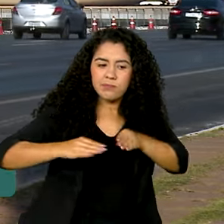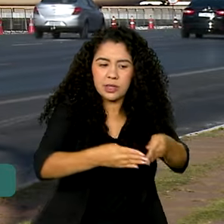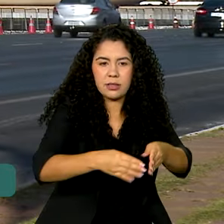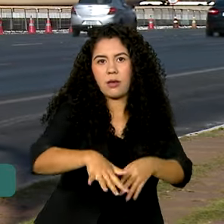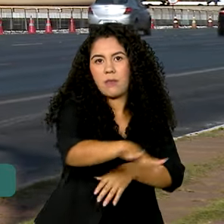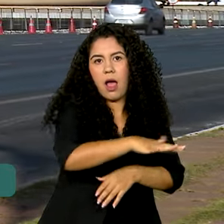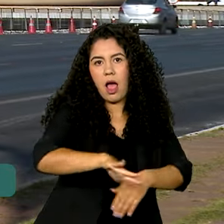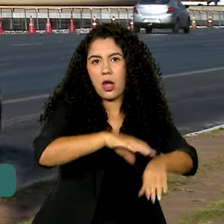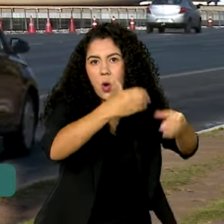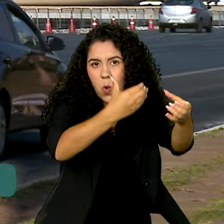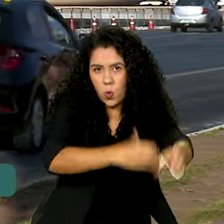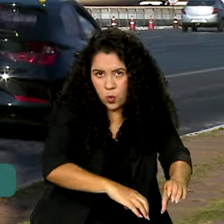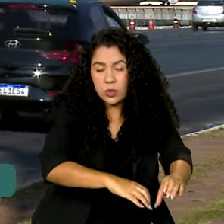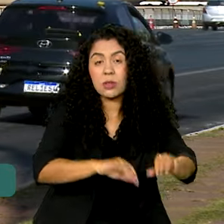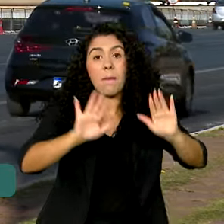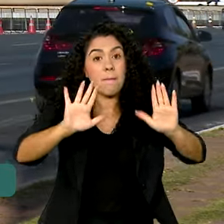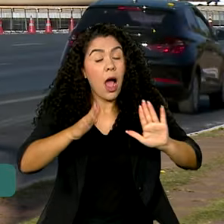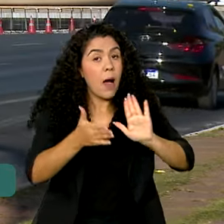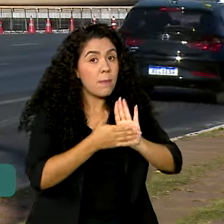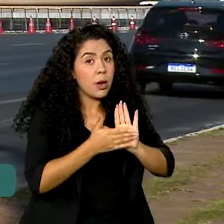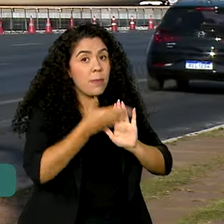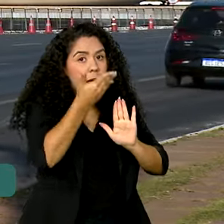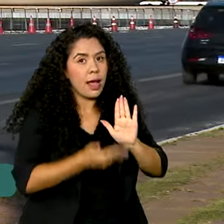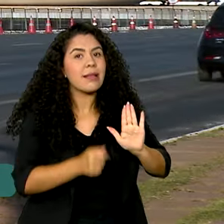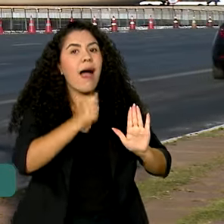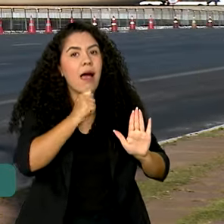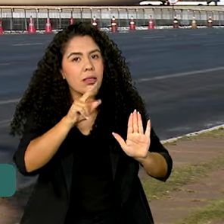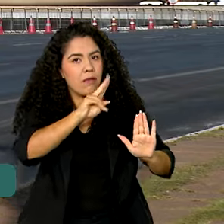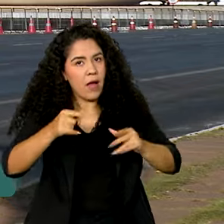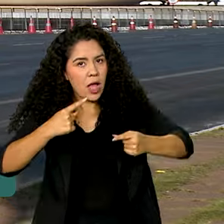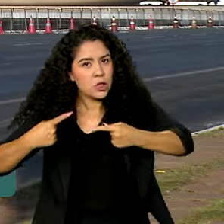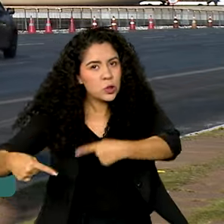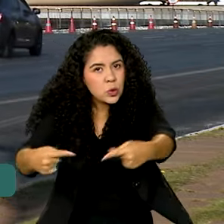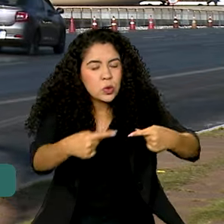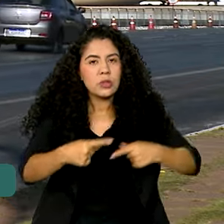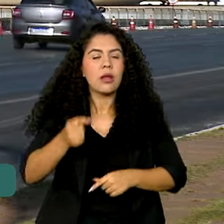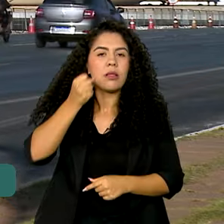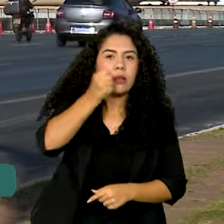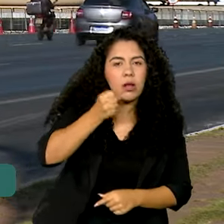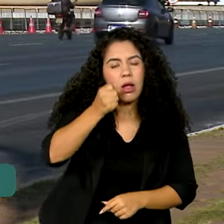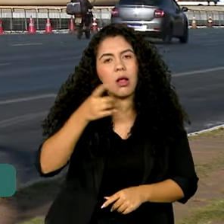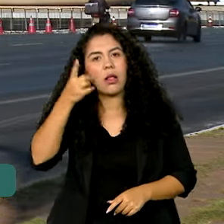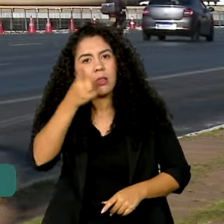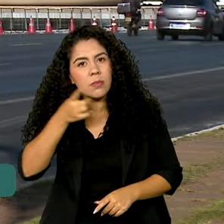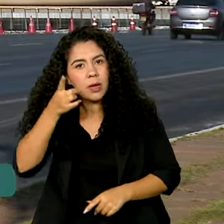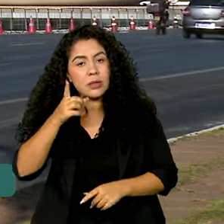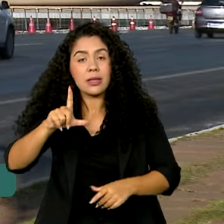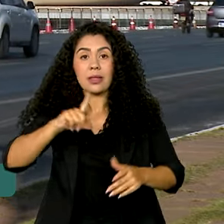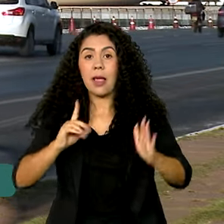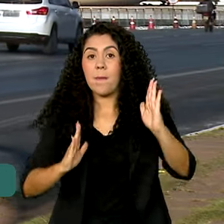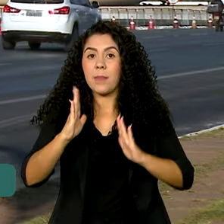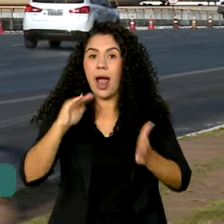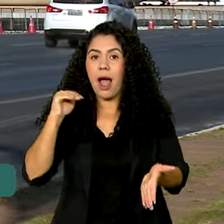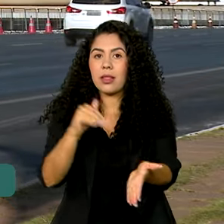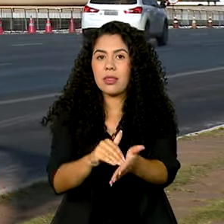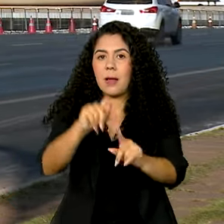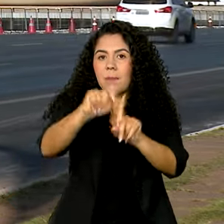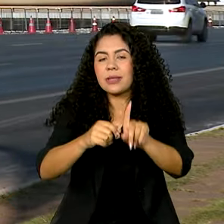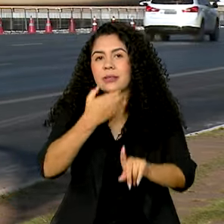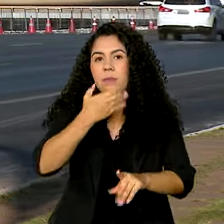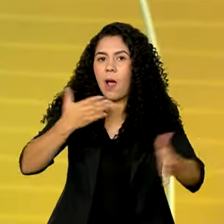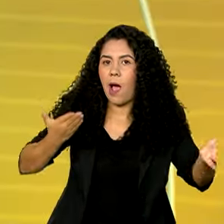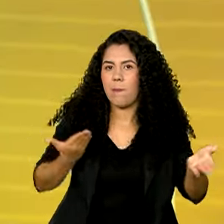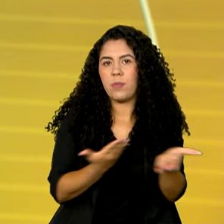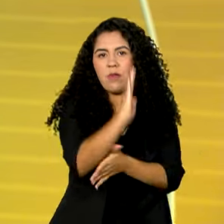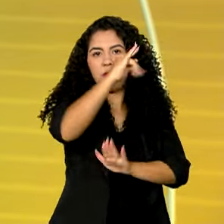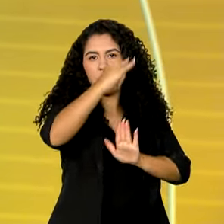fim. Agora, a proposta será debatida por deputados e senadores que têm até dezembro para aprovar o documento